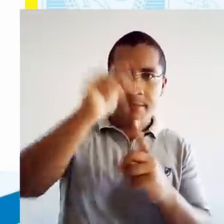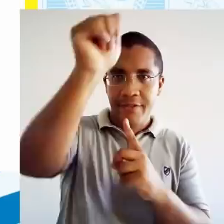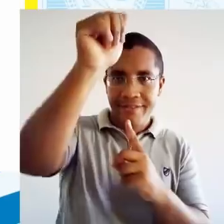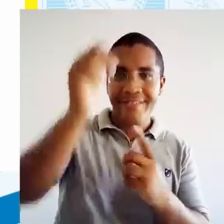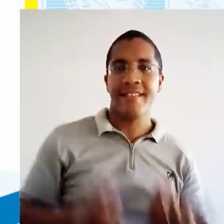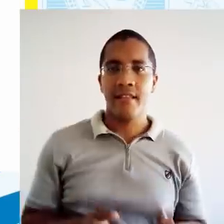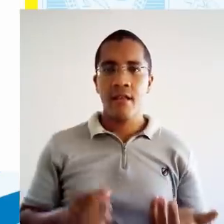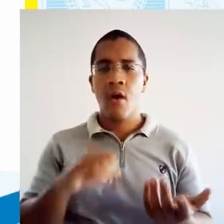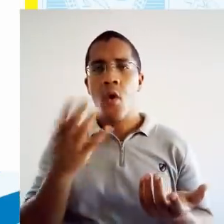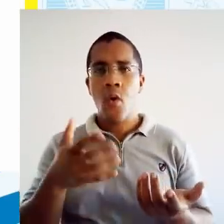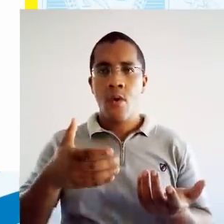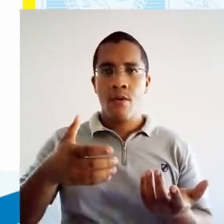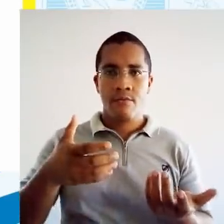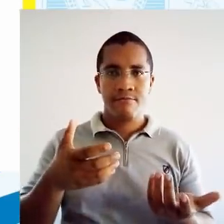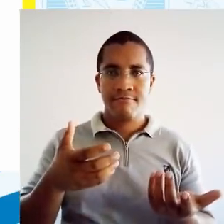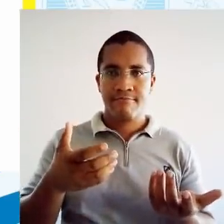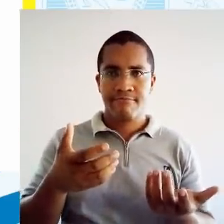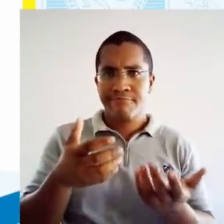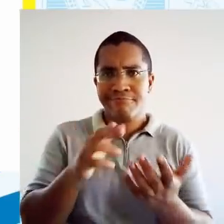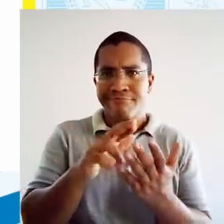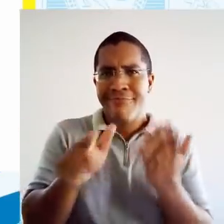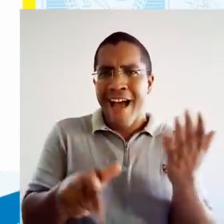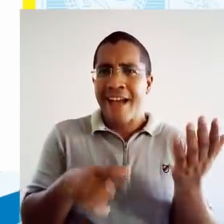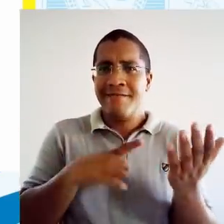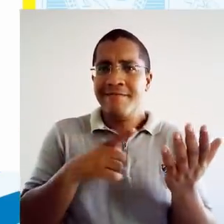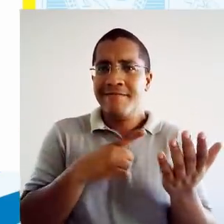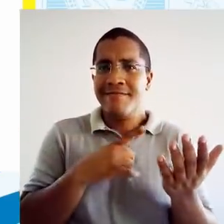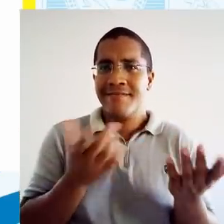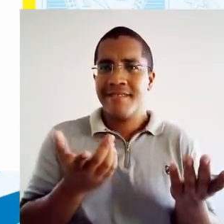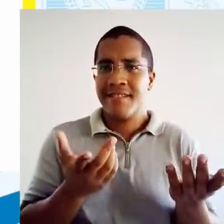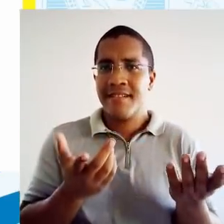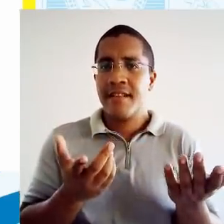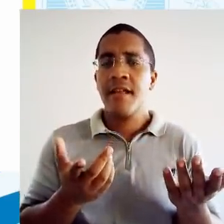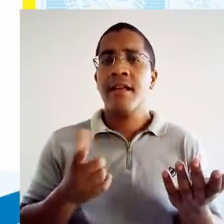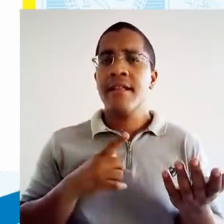um quebra-nozes. A alavanca